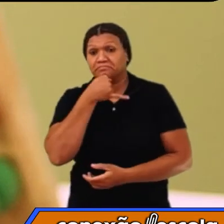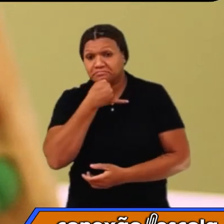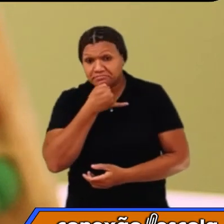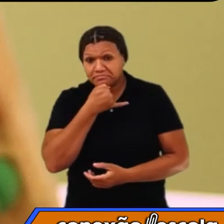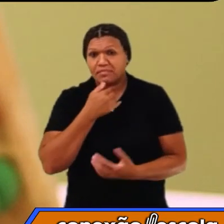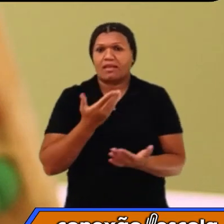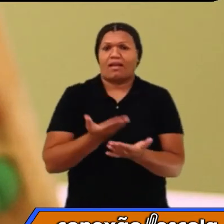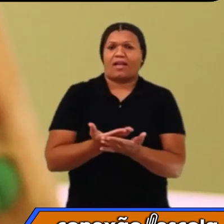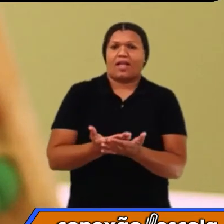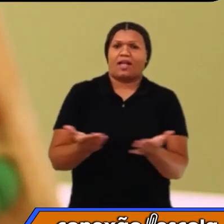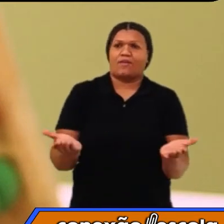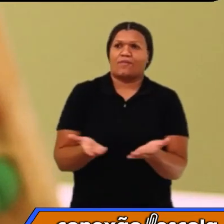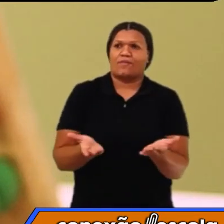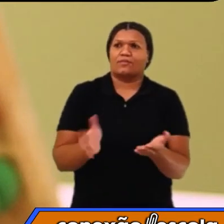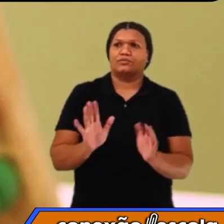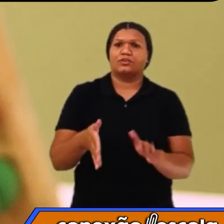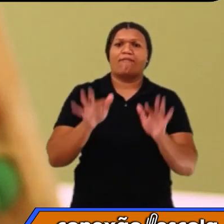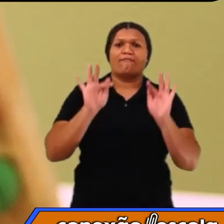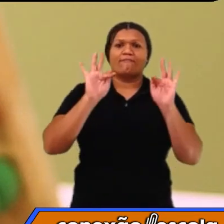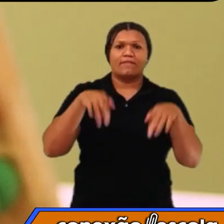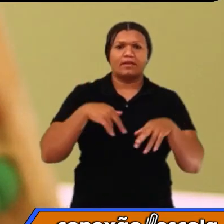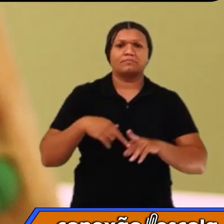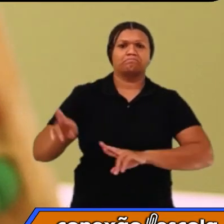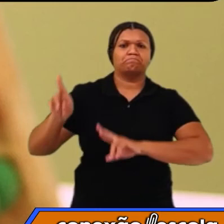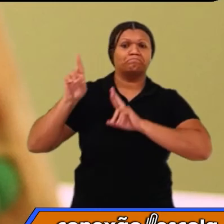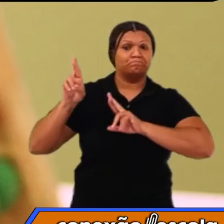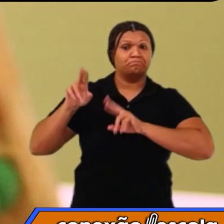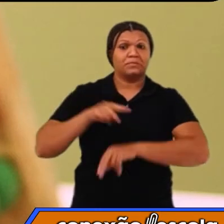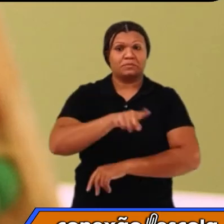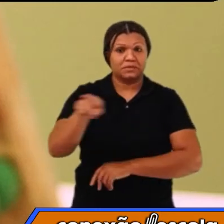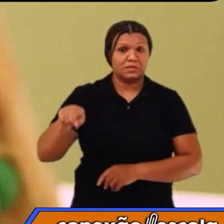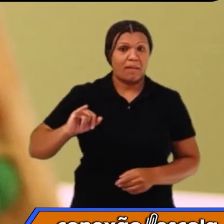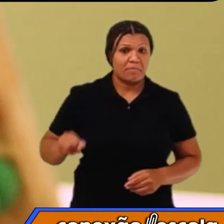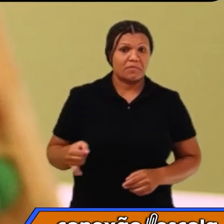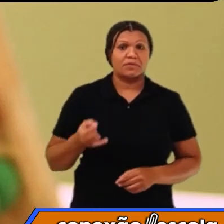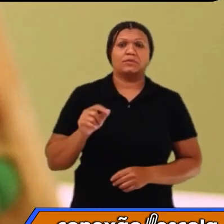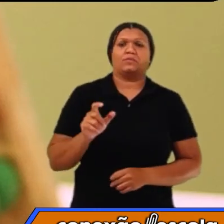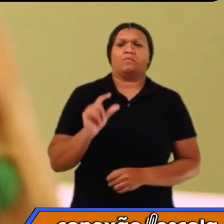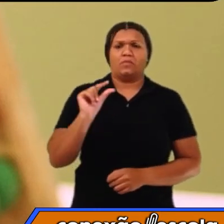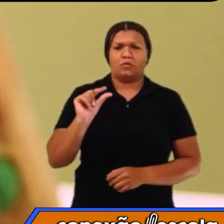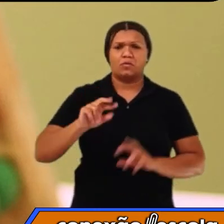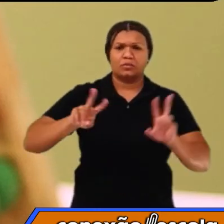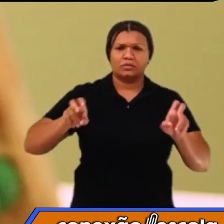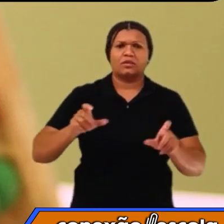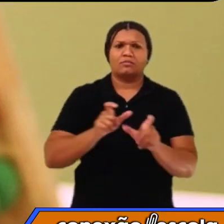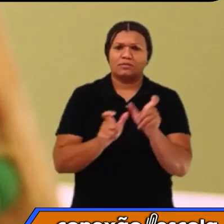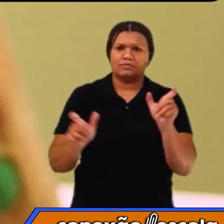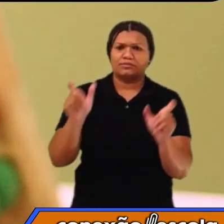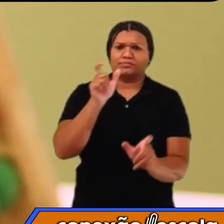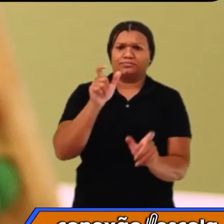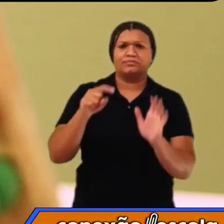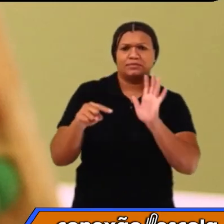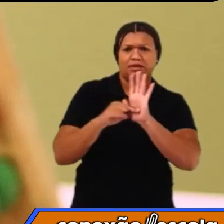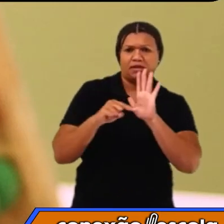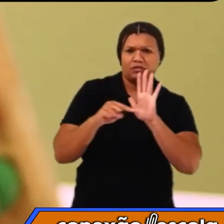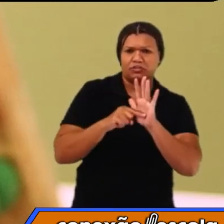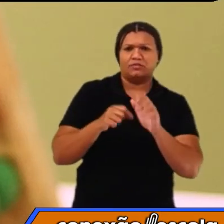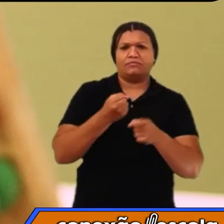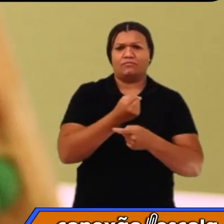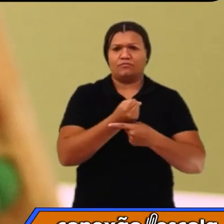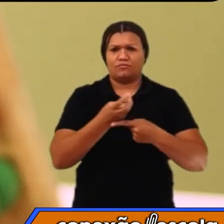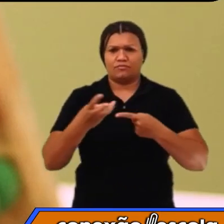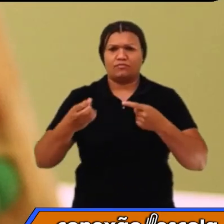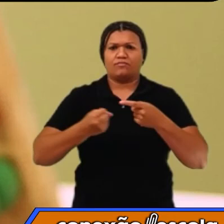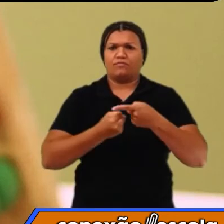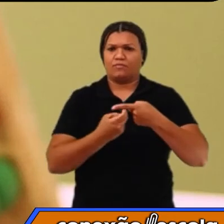a nossa aula tá terminando espero que vocês tenham aproveitado um pouco de potenciação com expoente negativo e fracionário